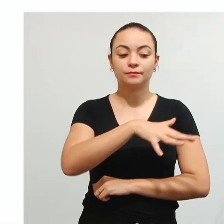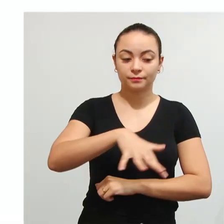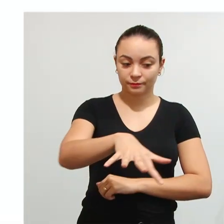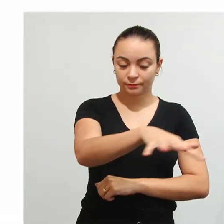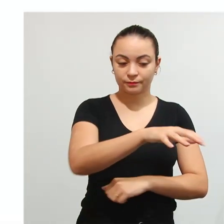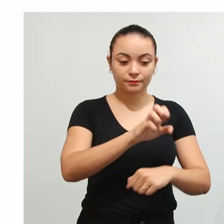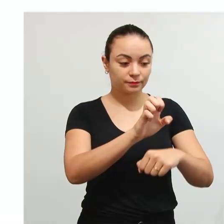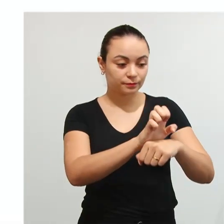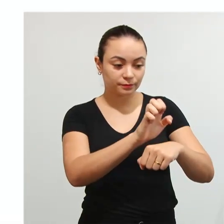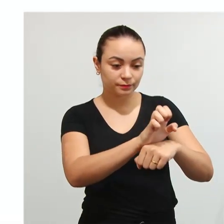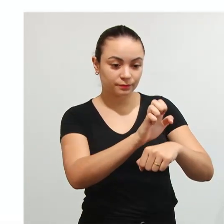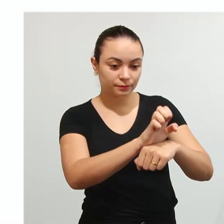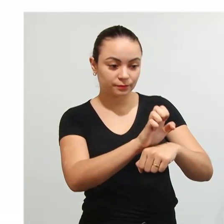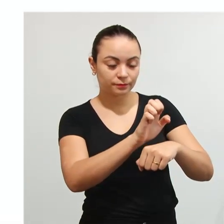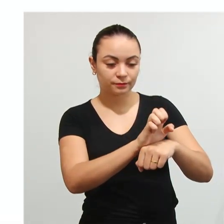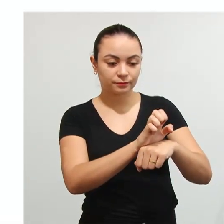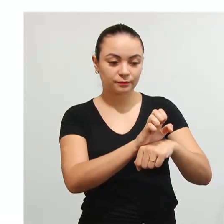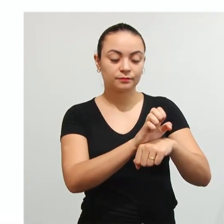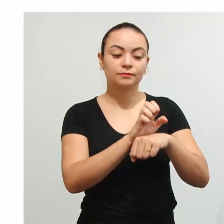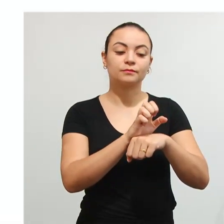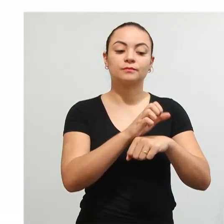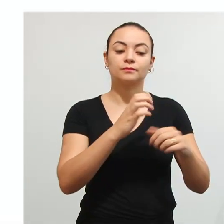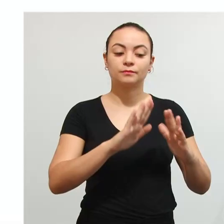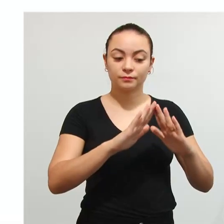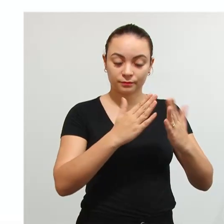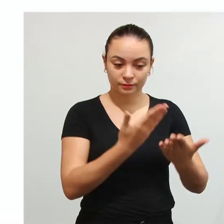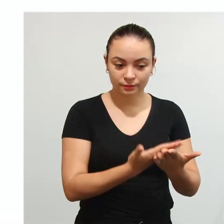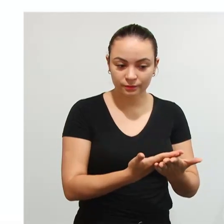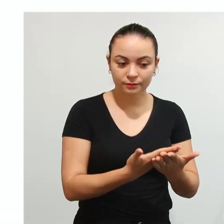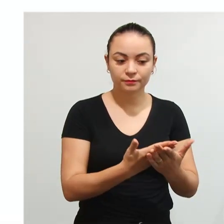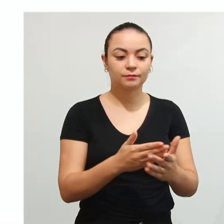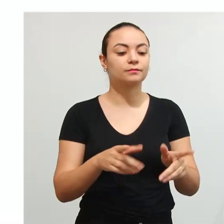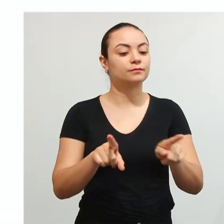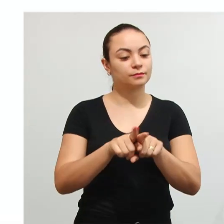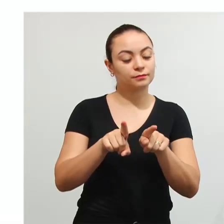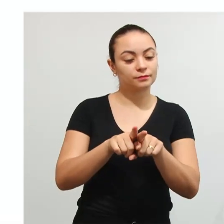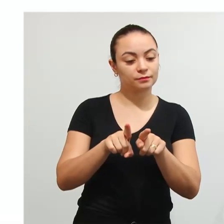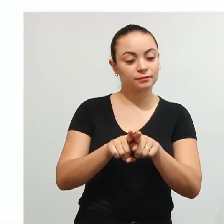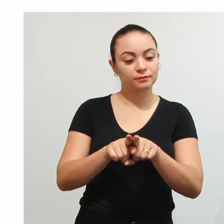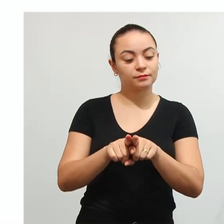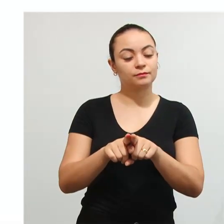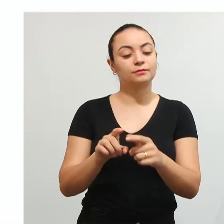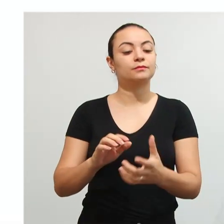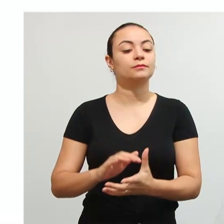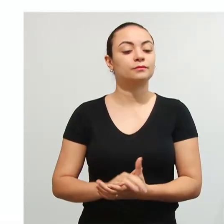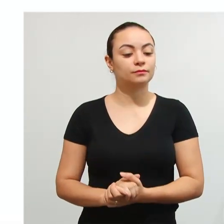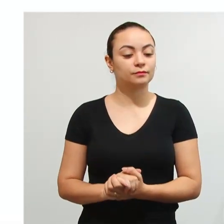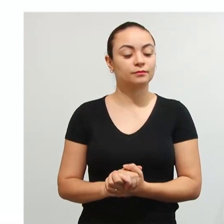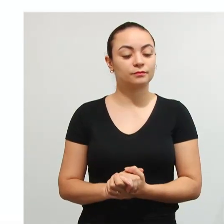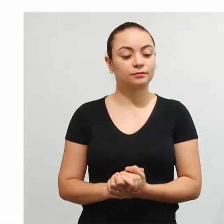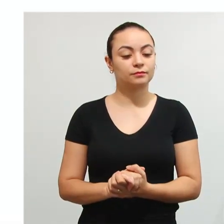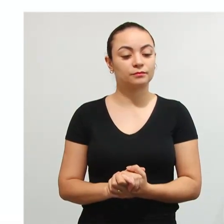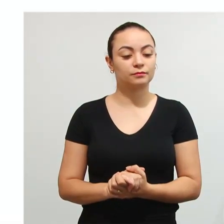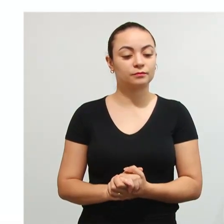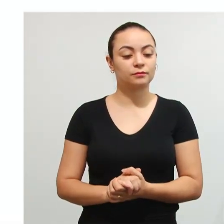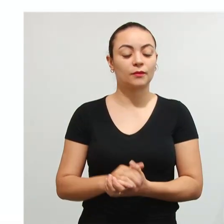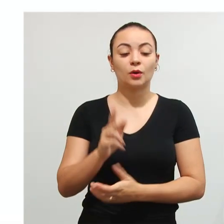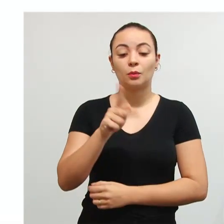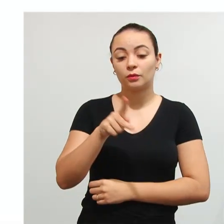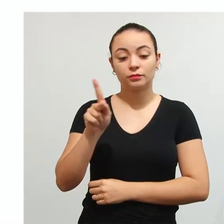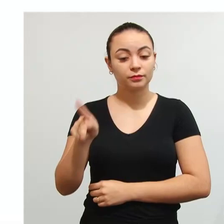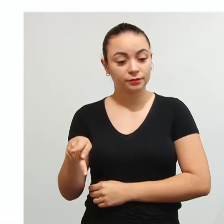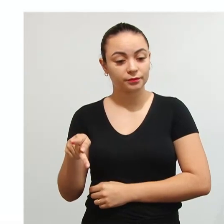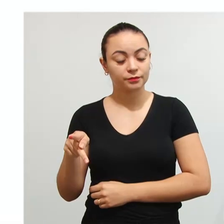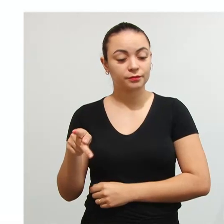faculdade lá em Cacoal, Rondônia, e aluno e atualmente professor do IFRO há 11